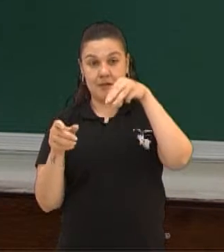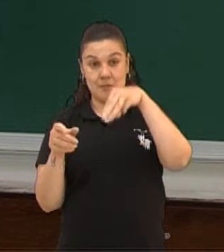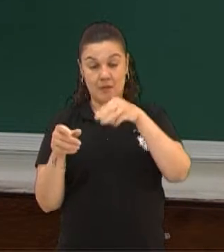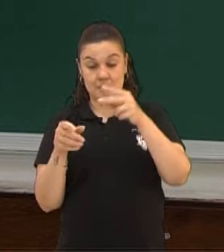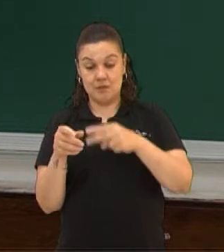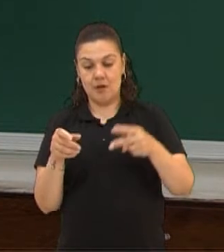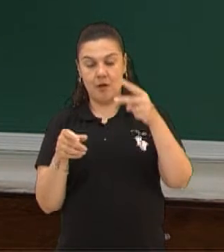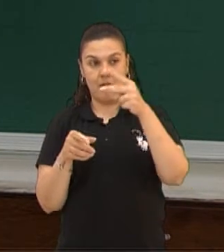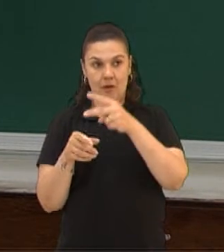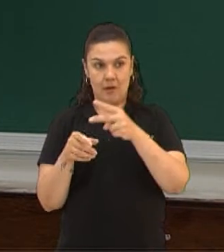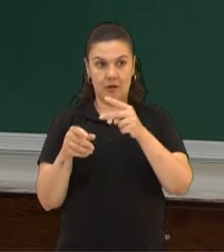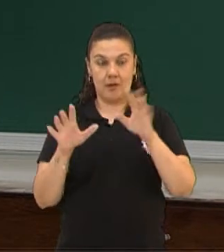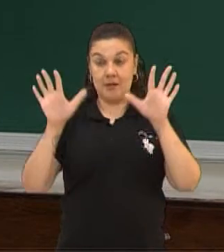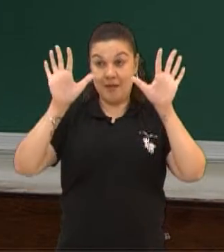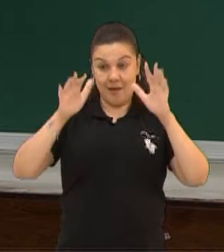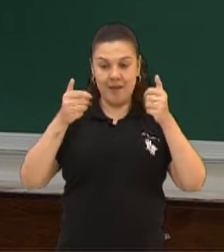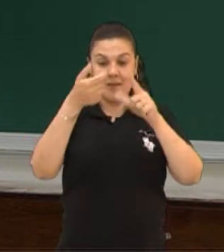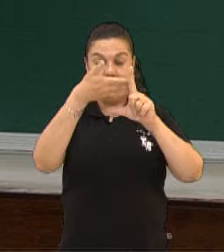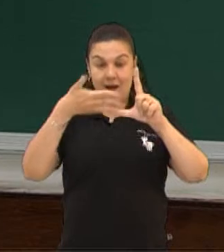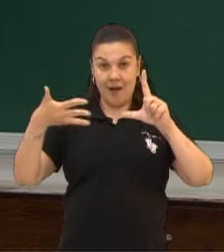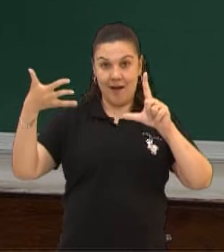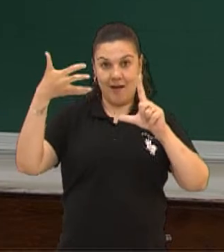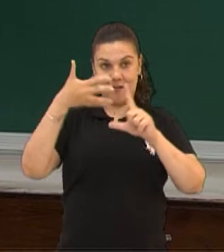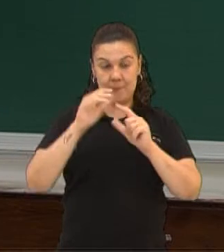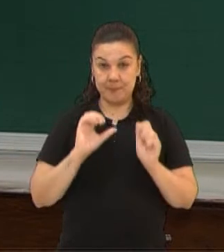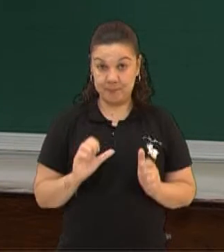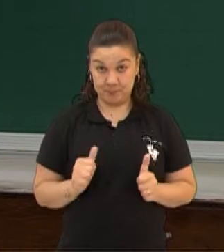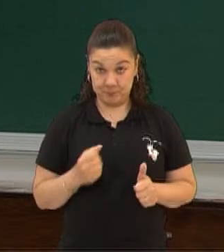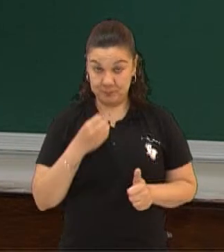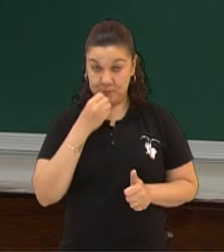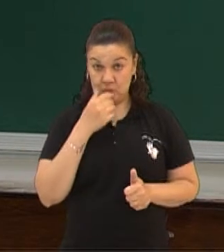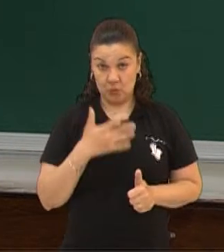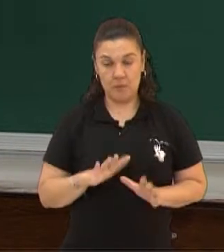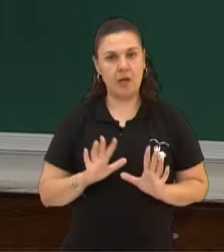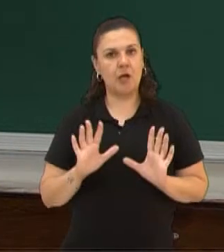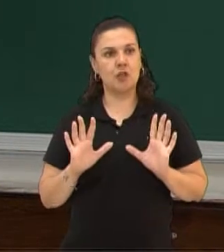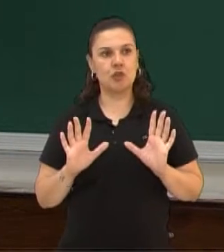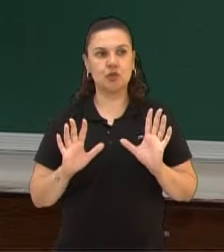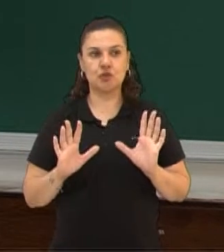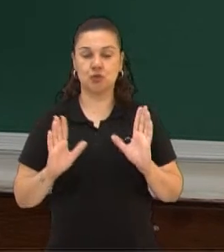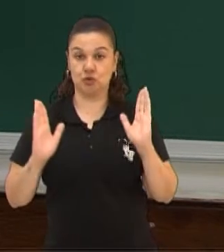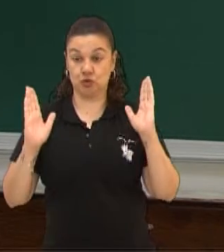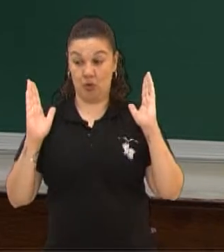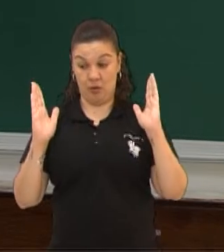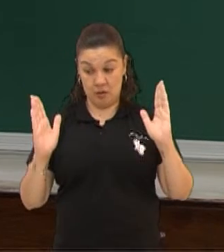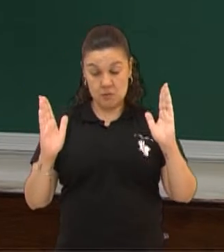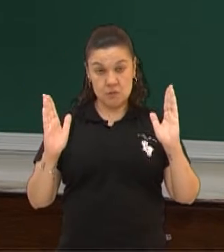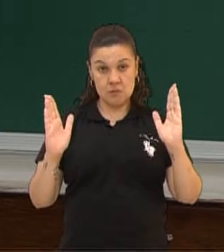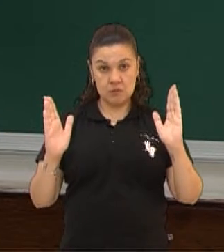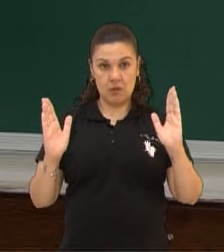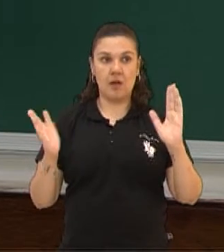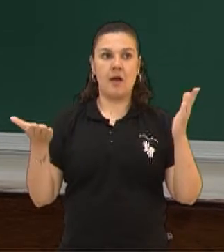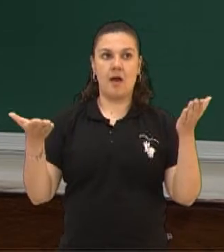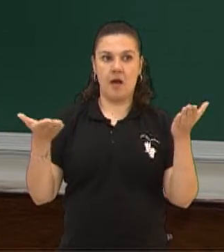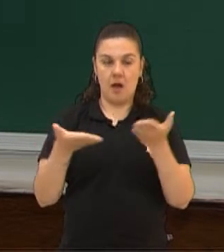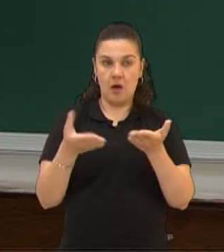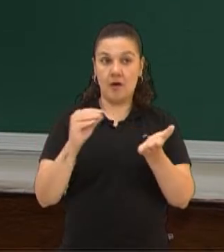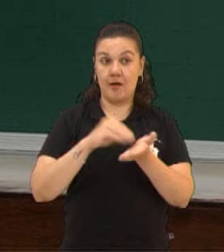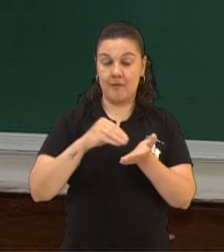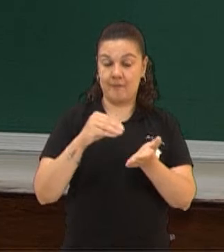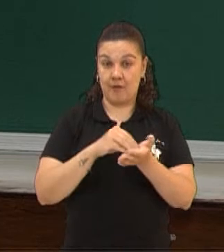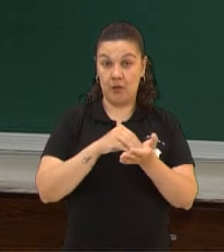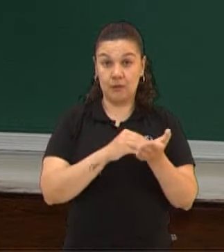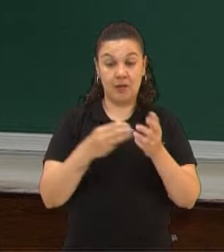metros quadrados de área. Tudo bem? Isso é só uma parte do exercício. Falta a gente